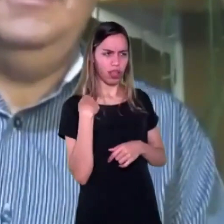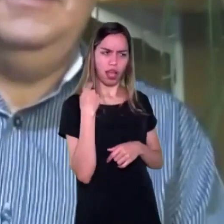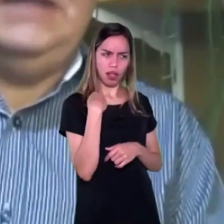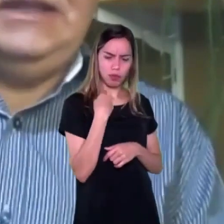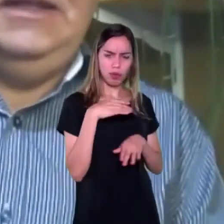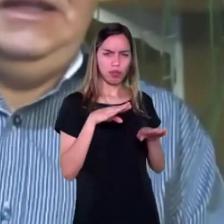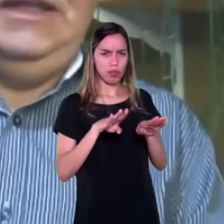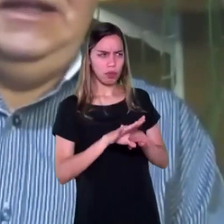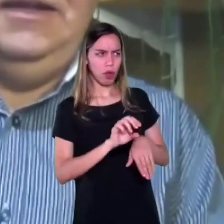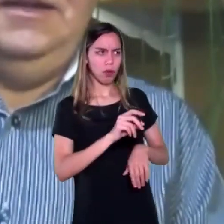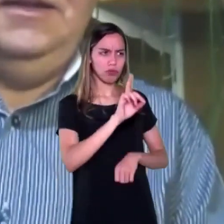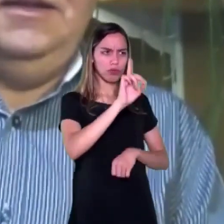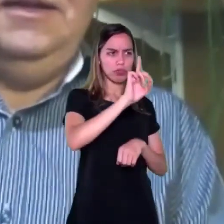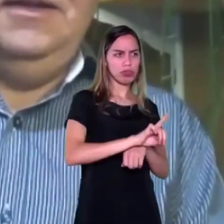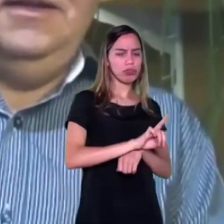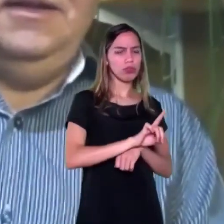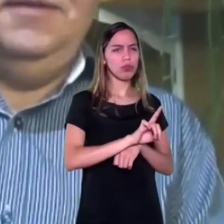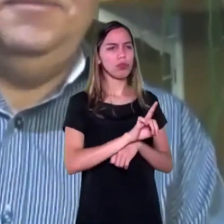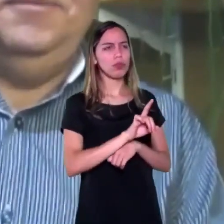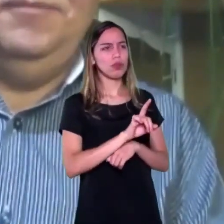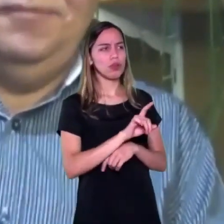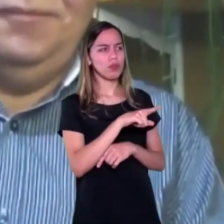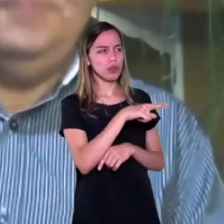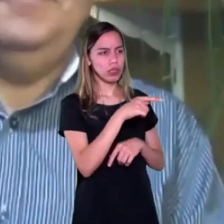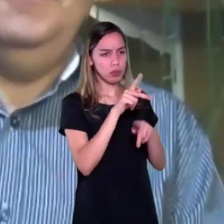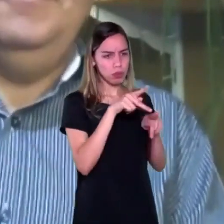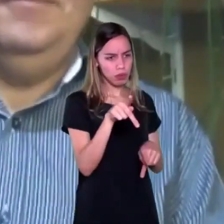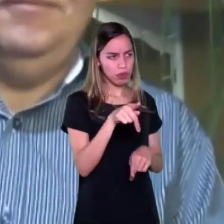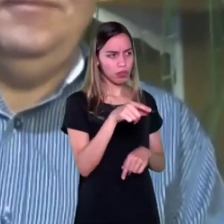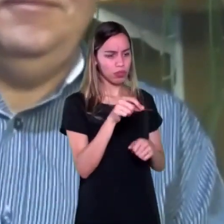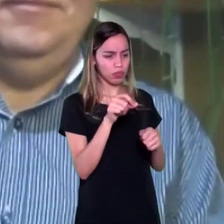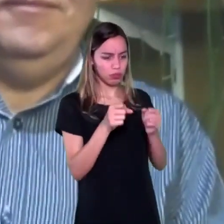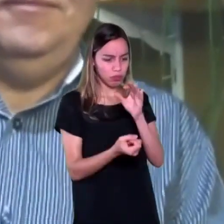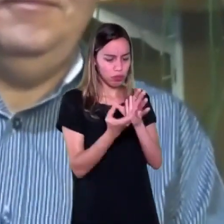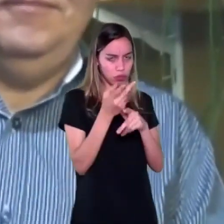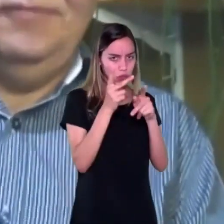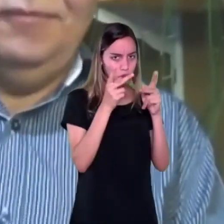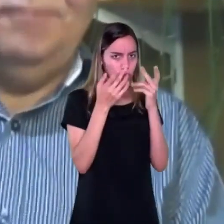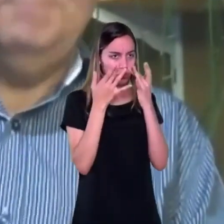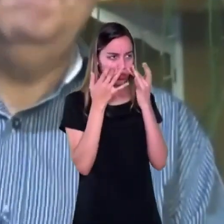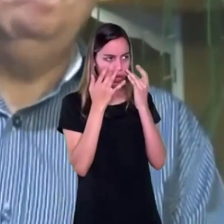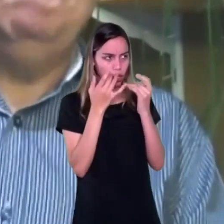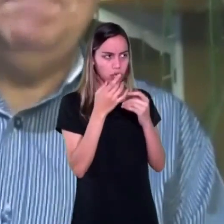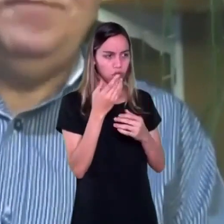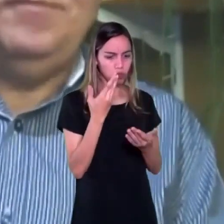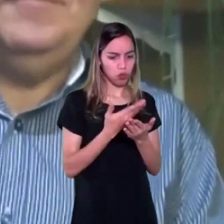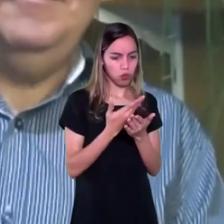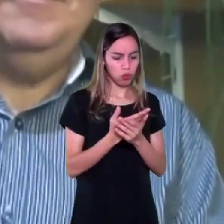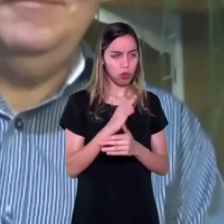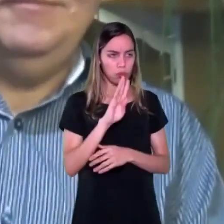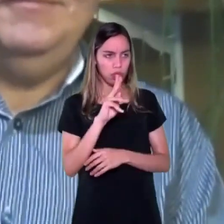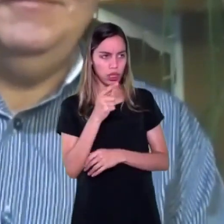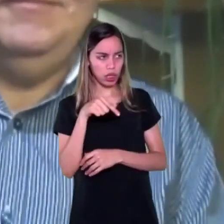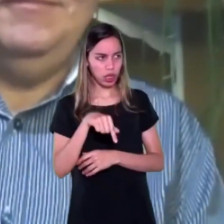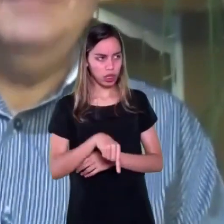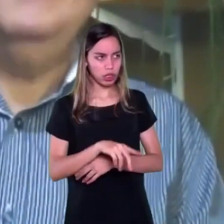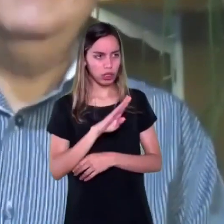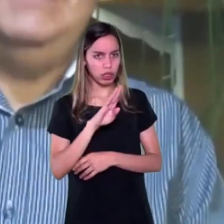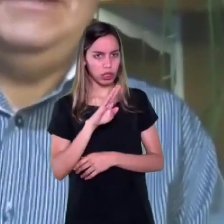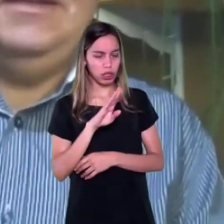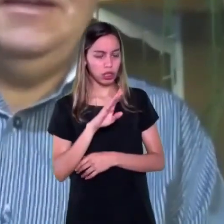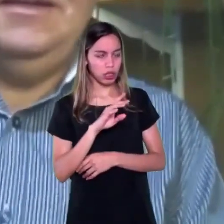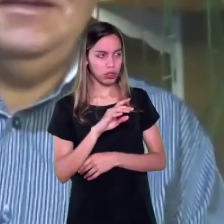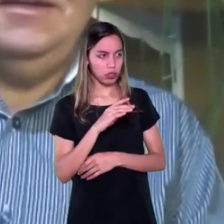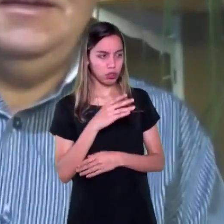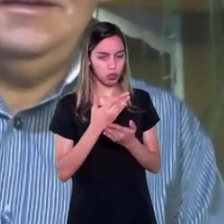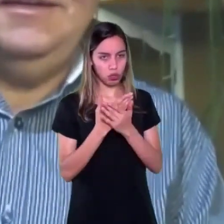como professor montou também alguns espetáculos, estudou teatro aqui em Belo Horizonte, é diretor de SATED, né? Então, já que a